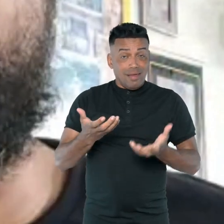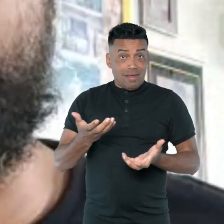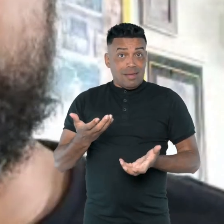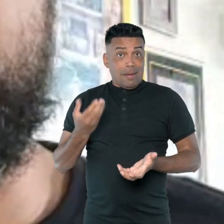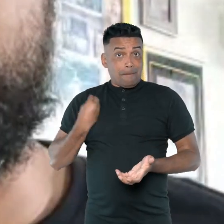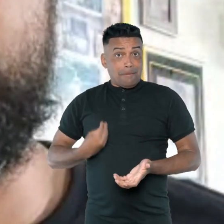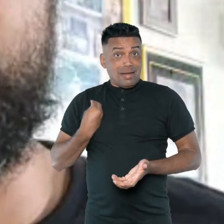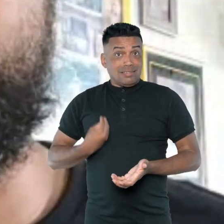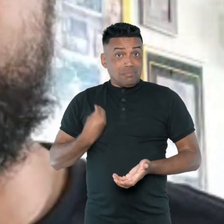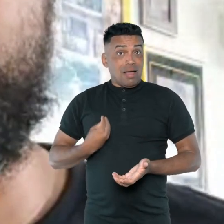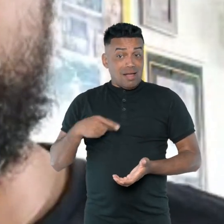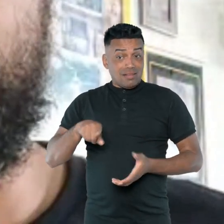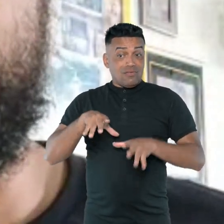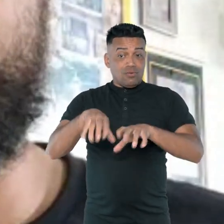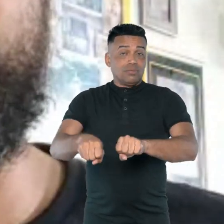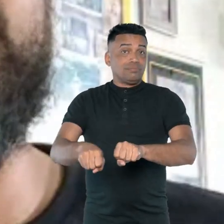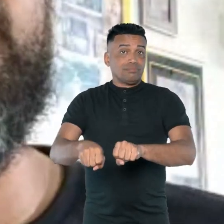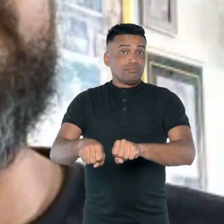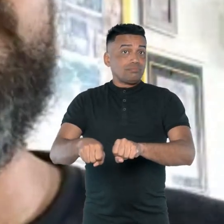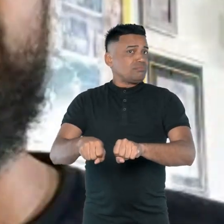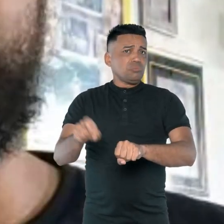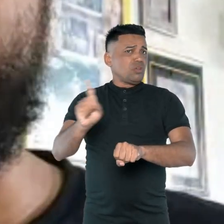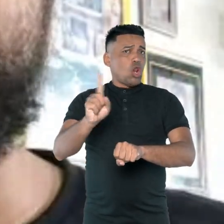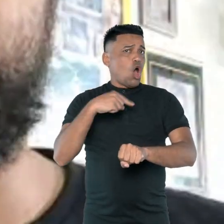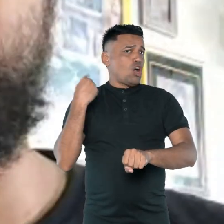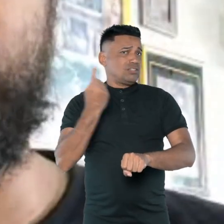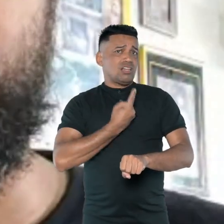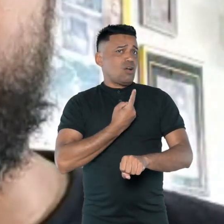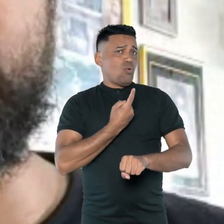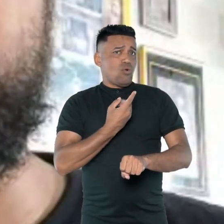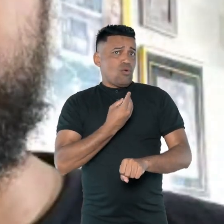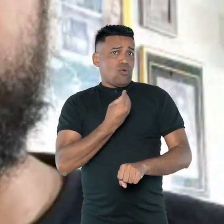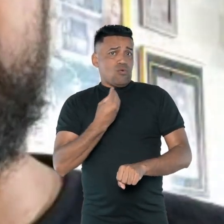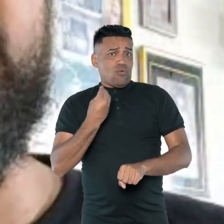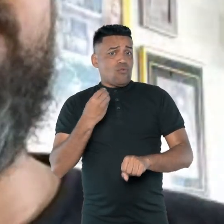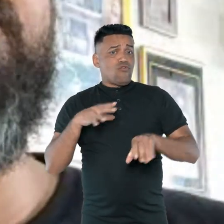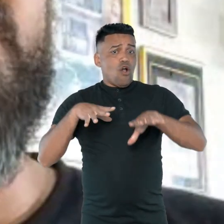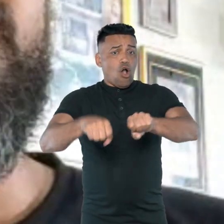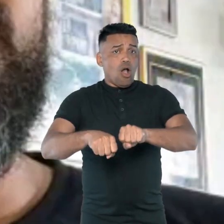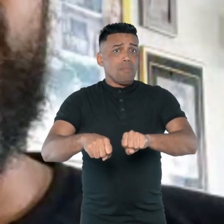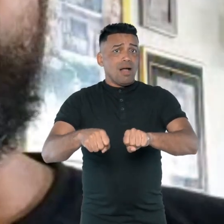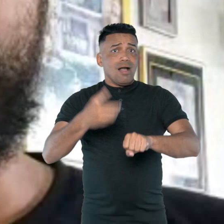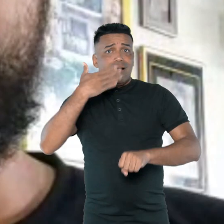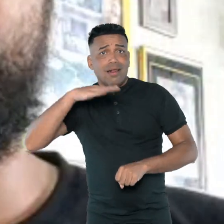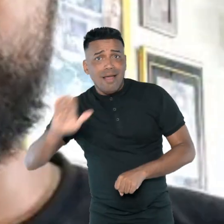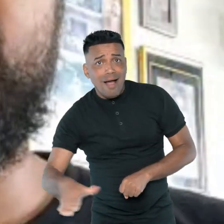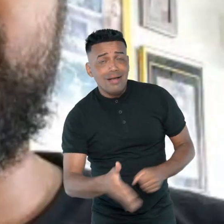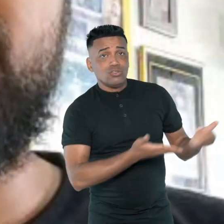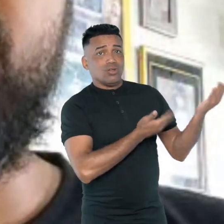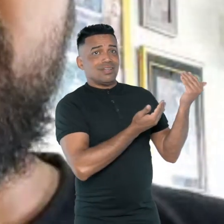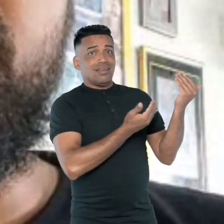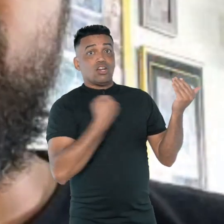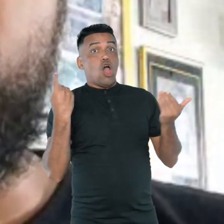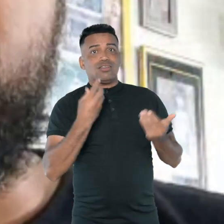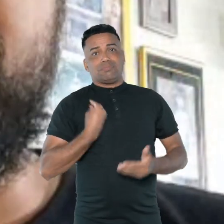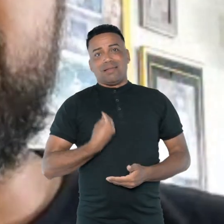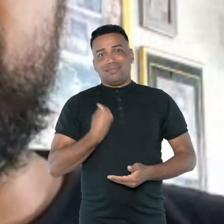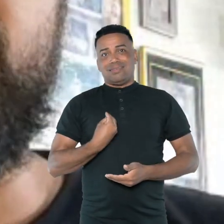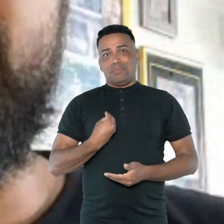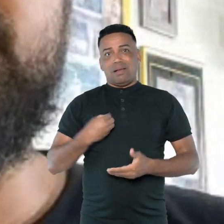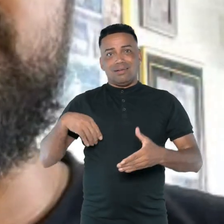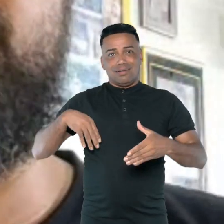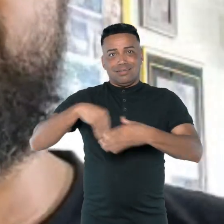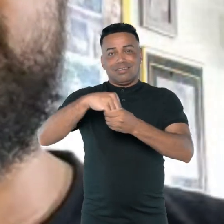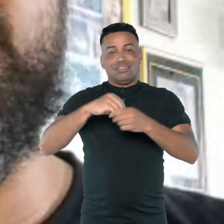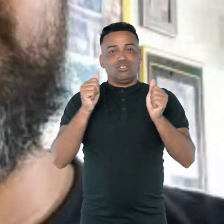gente não forma as crianças e os adolescentes, a gente participa da formação deles, né? Não dá para você se propor a uma